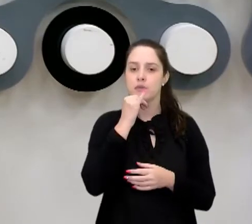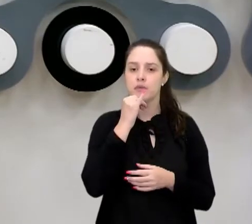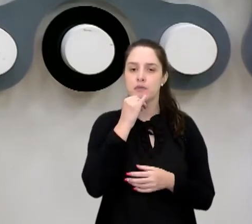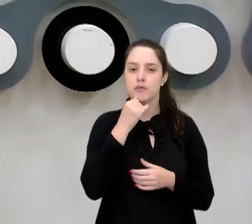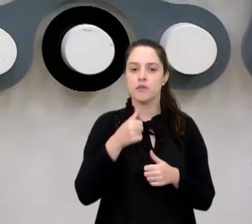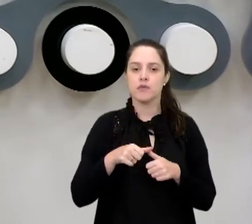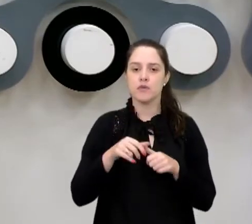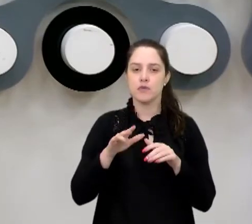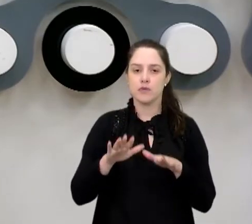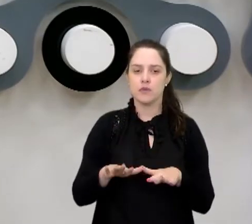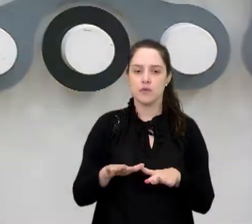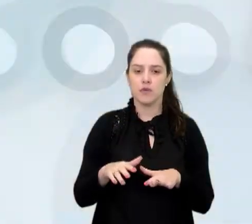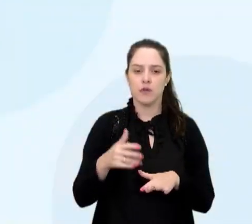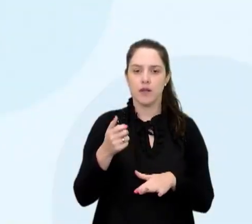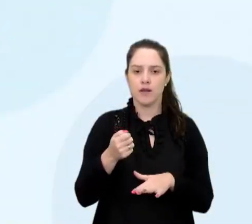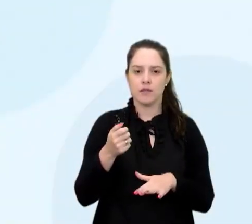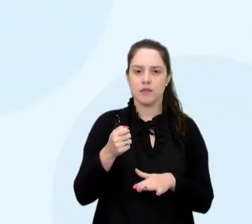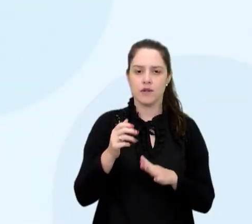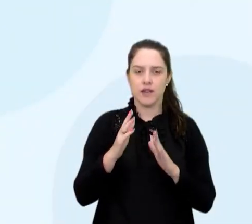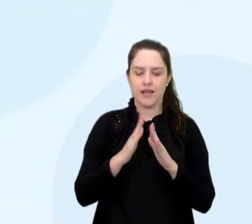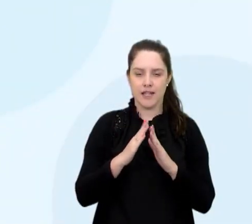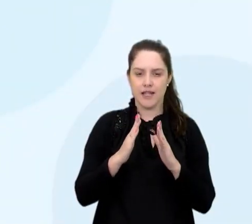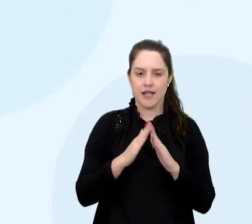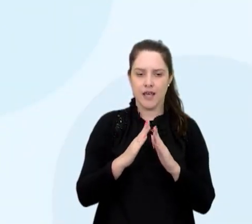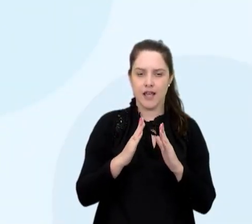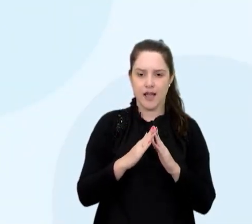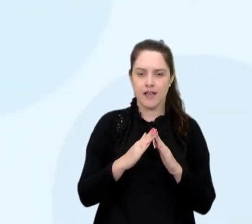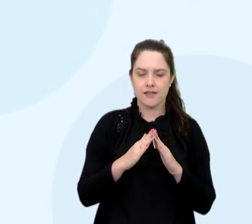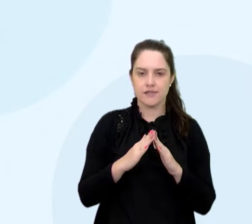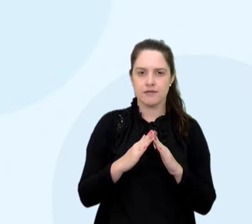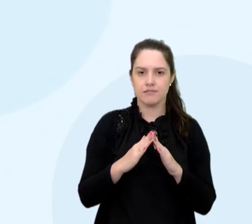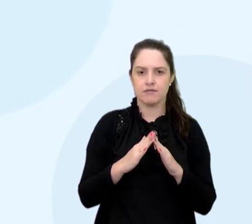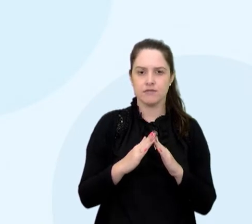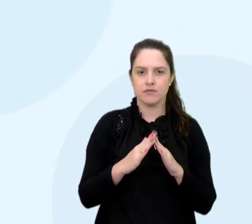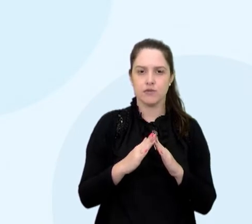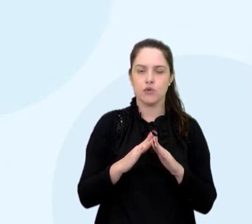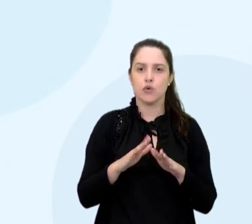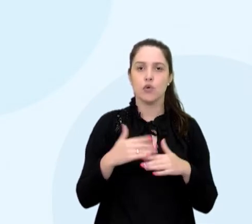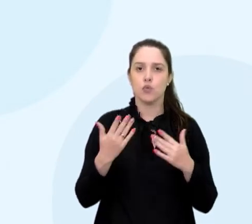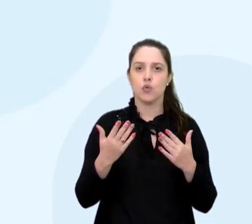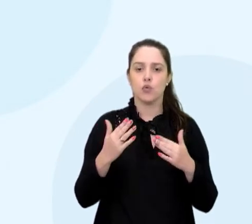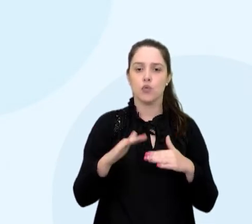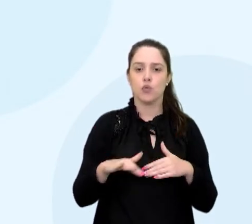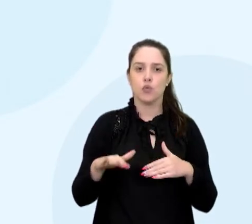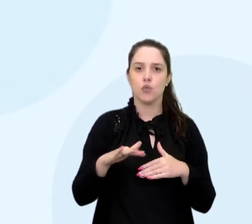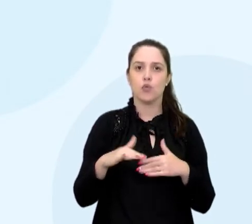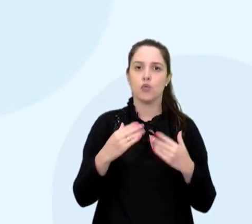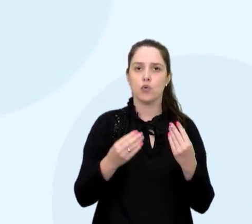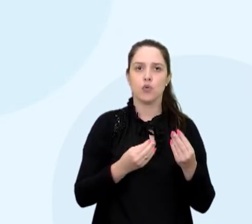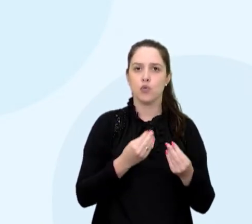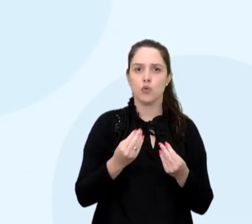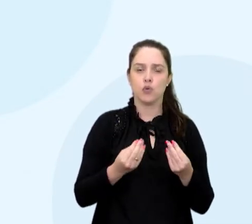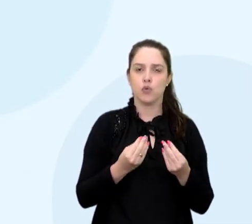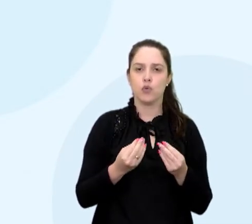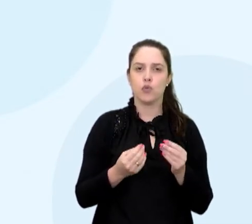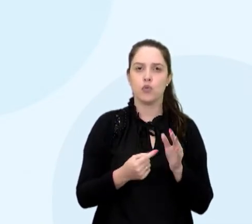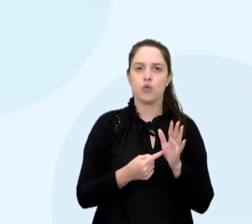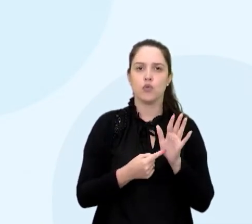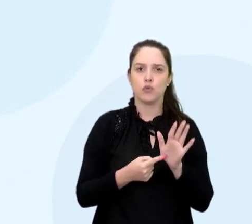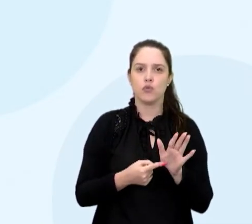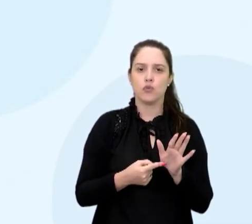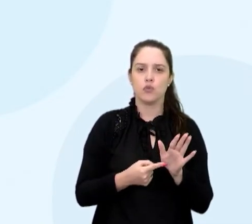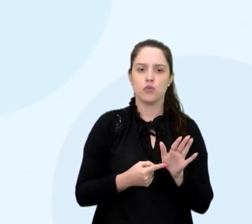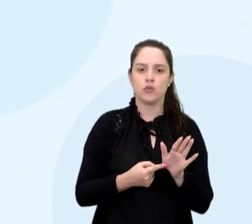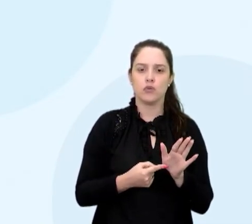ficasse, né? Vou voltar até naquela tela. Se eu ficasse nesse meme um tempão, vendo o outro meme, o próprio algoritmo já vai perceber que eu tenho interesse nesse